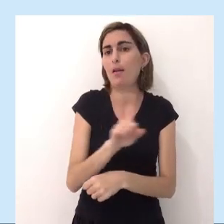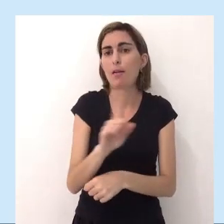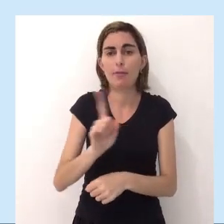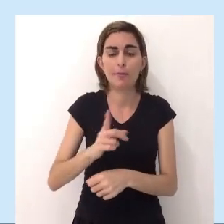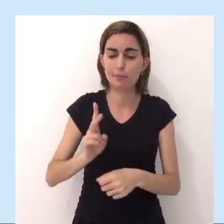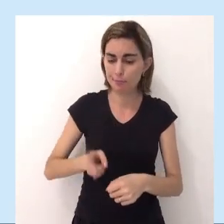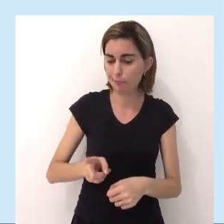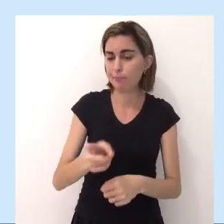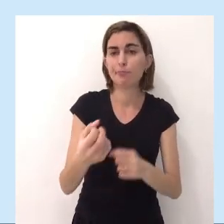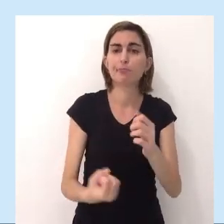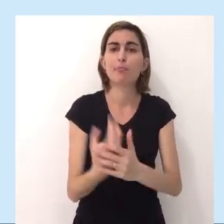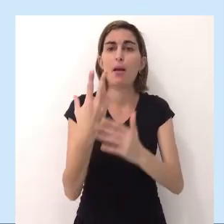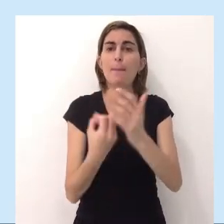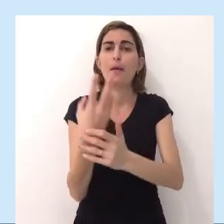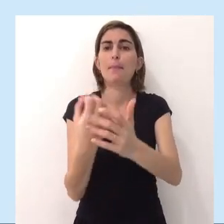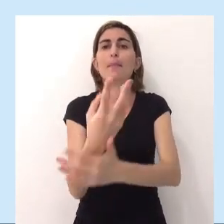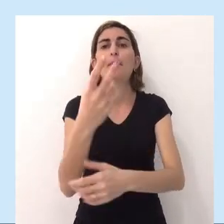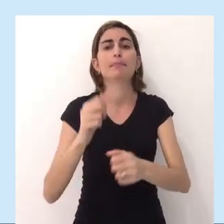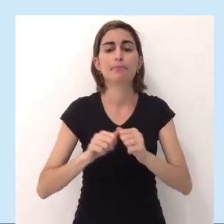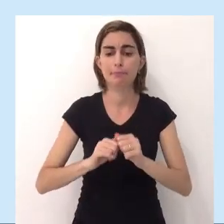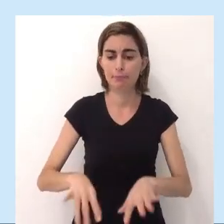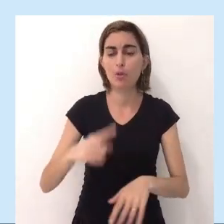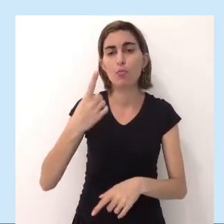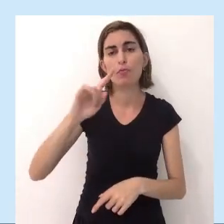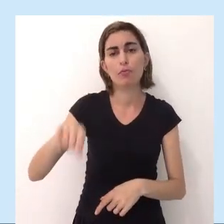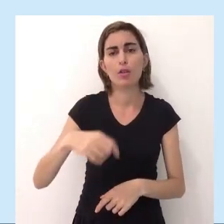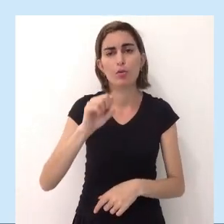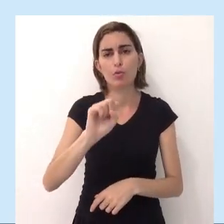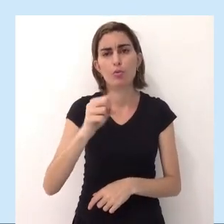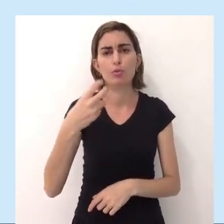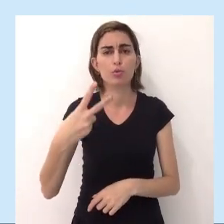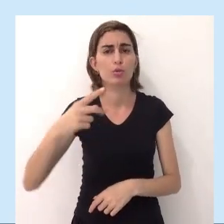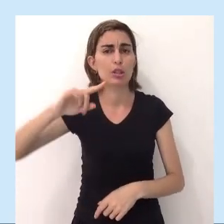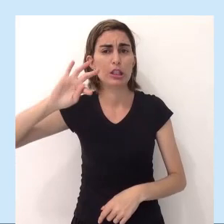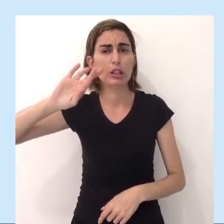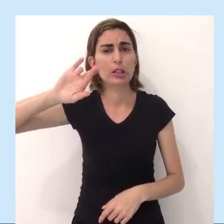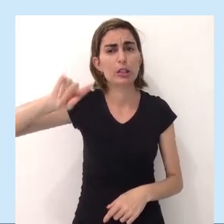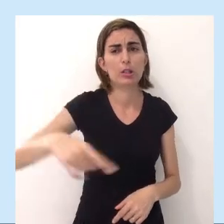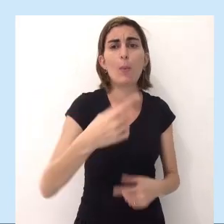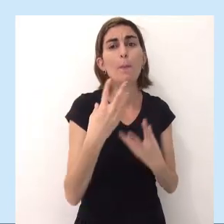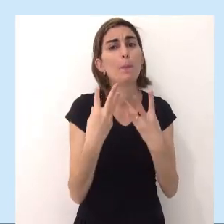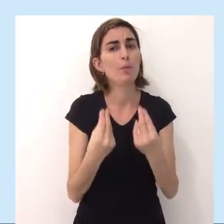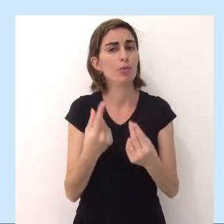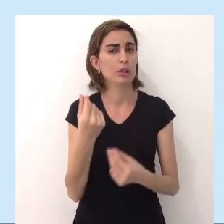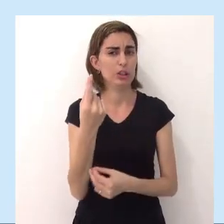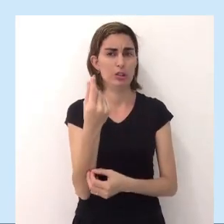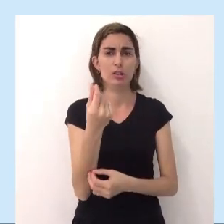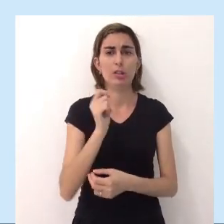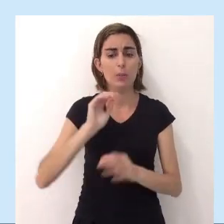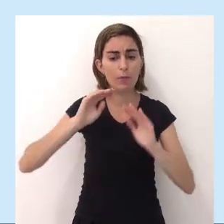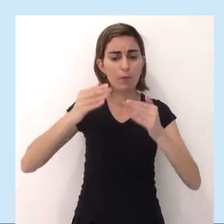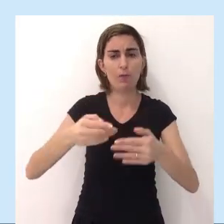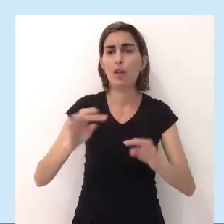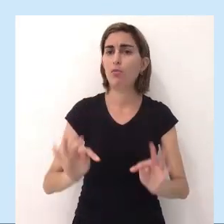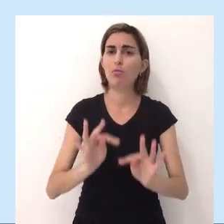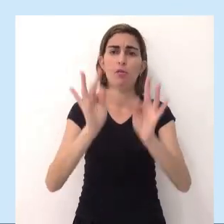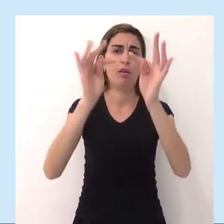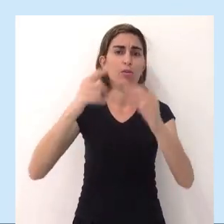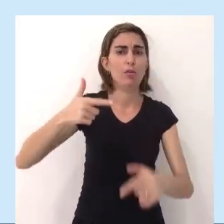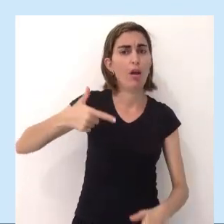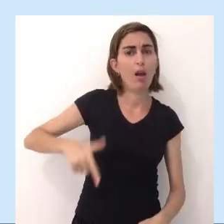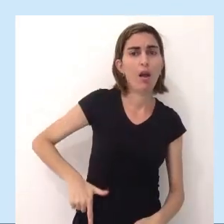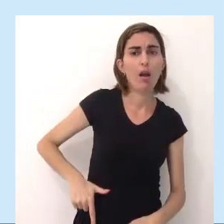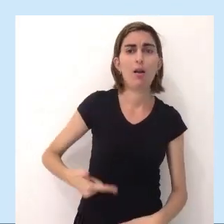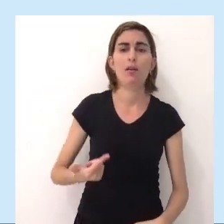de surgir. Tá? Então, 1,82 trilhão é muita grana para gastar com tecnologia em